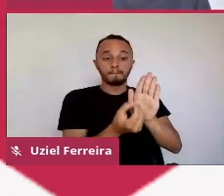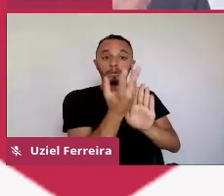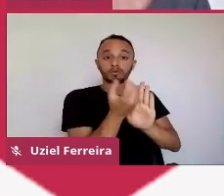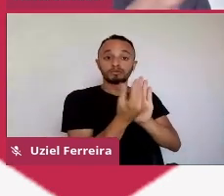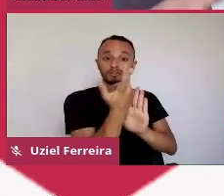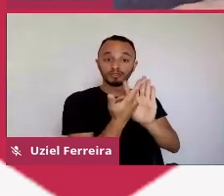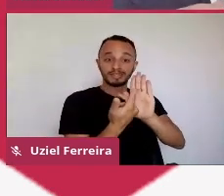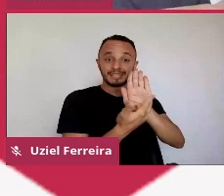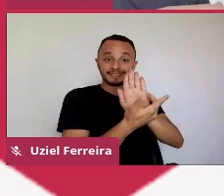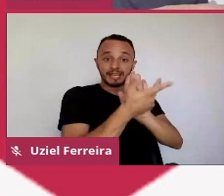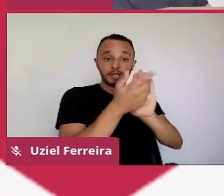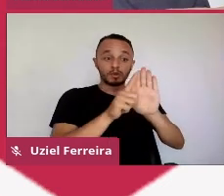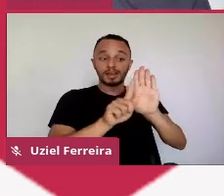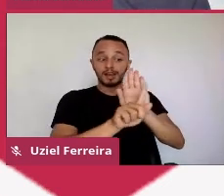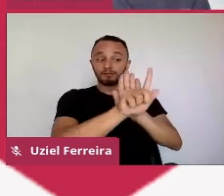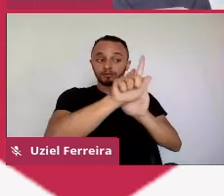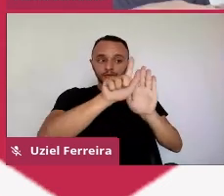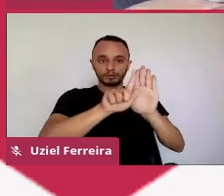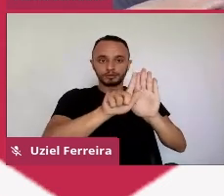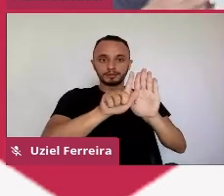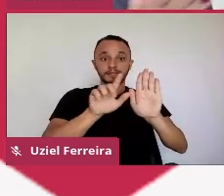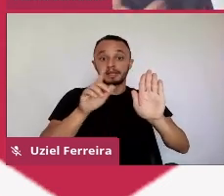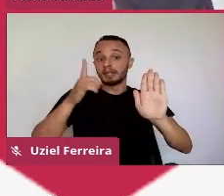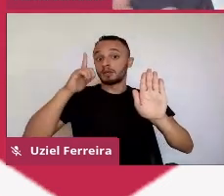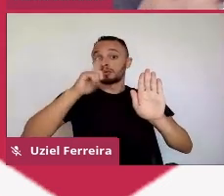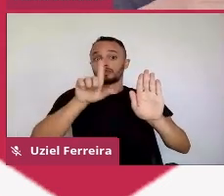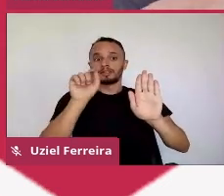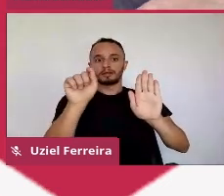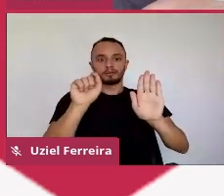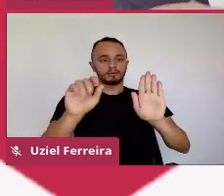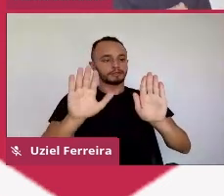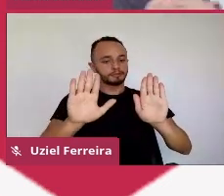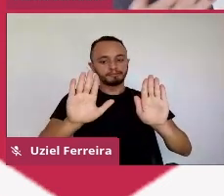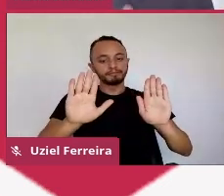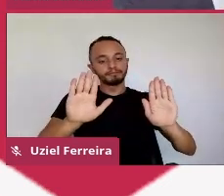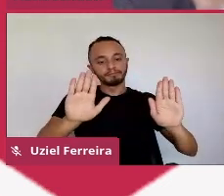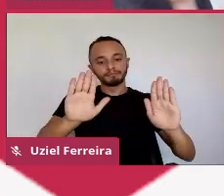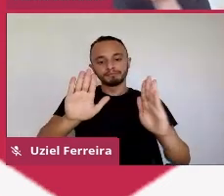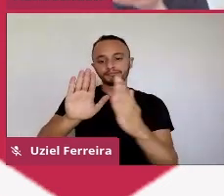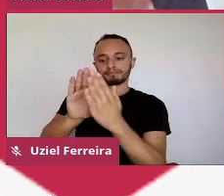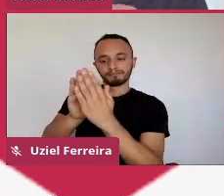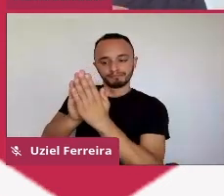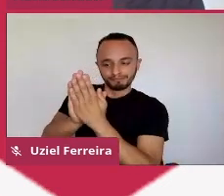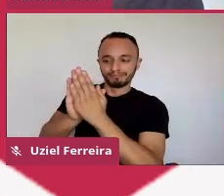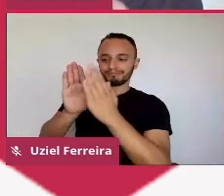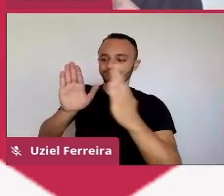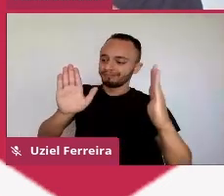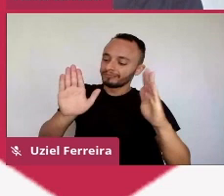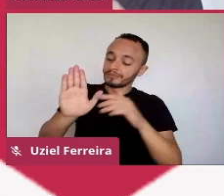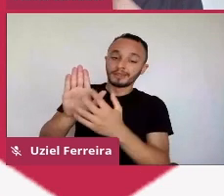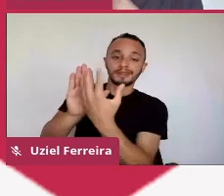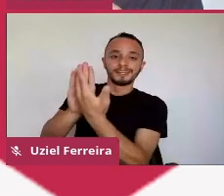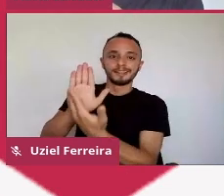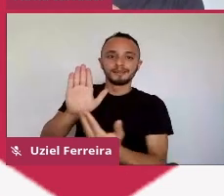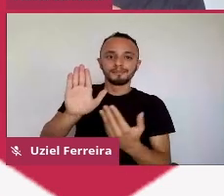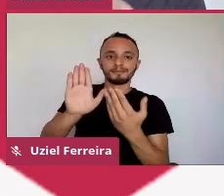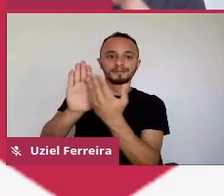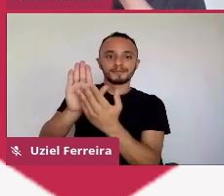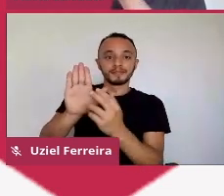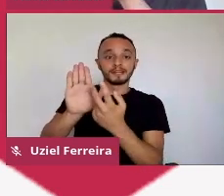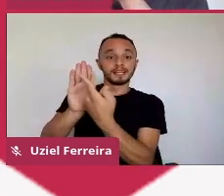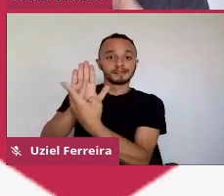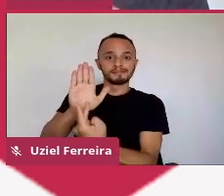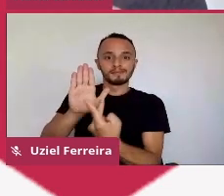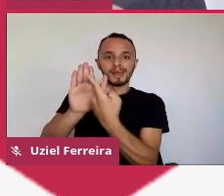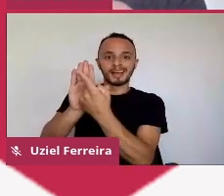a possibilidade de você transferir essa imagem produzida, depois de entintada, transferir essa imagem para um